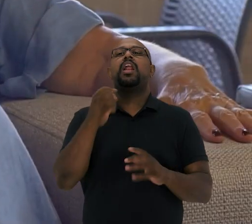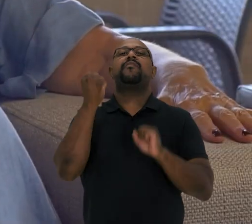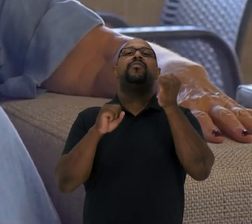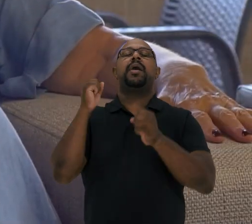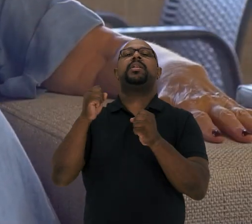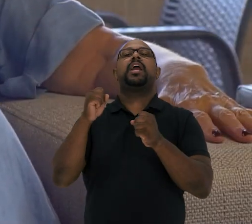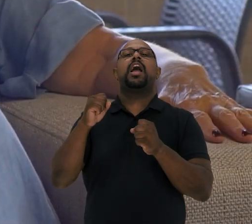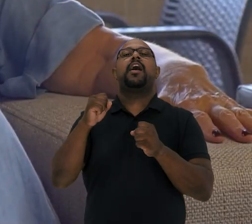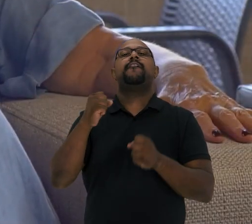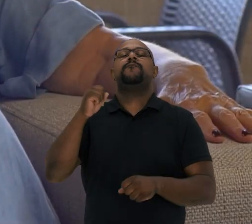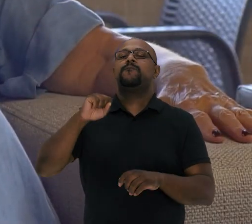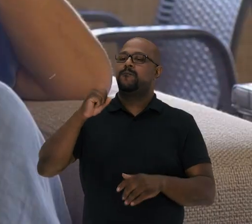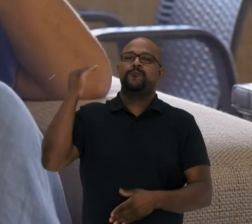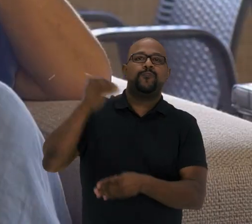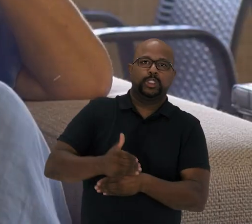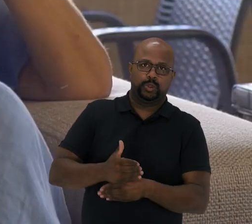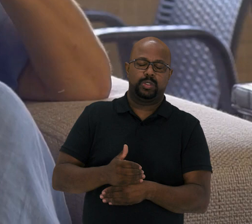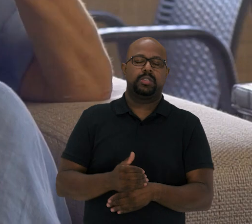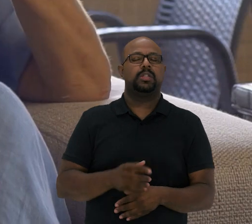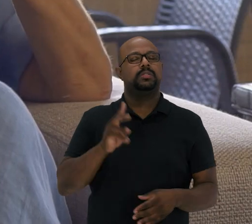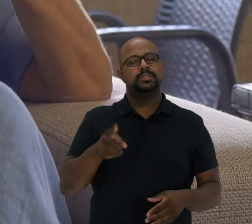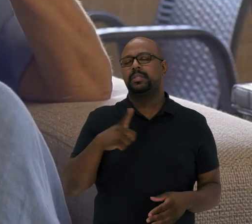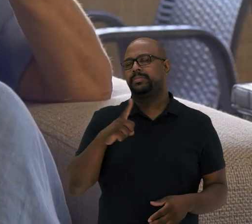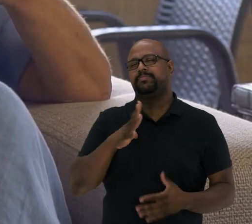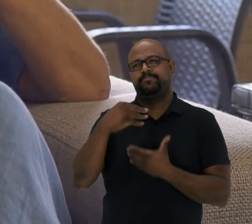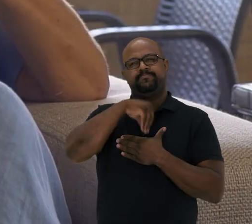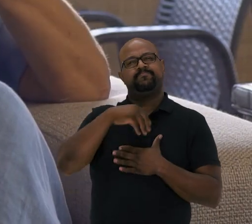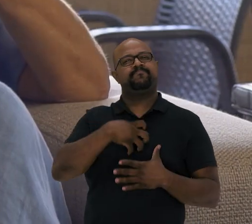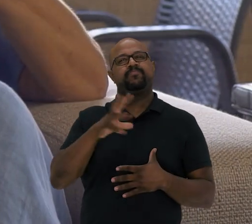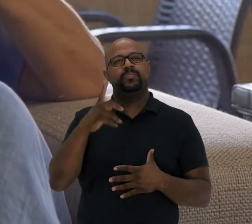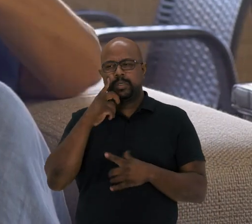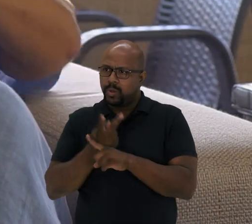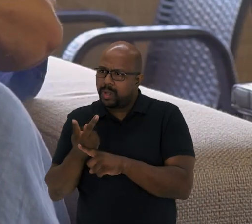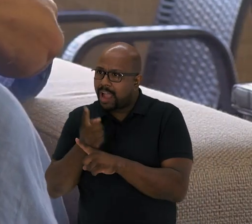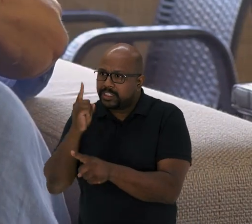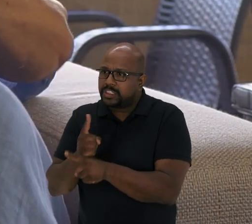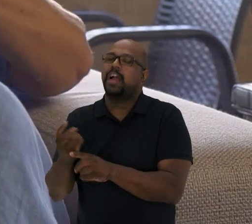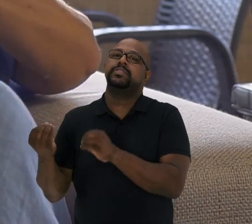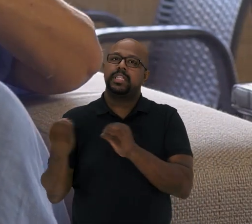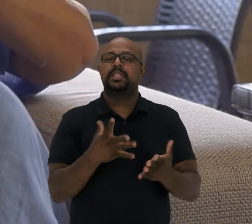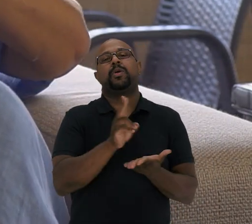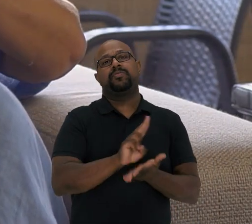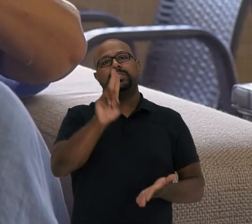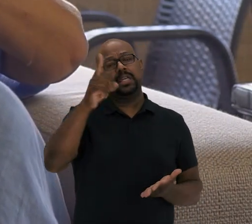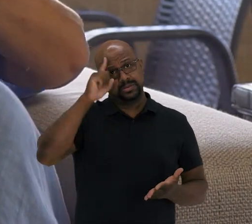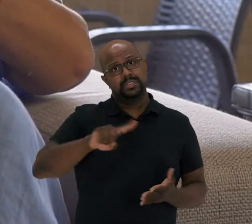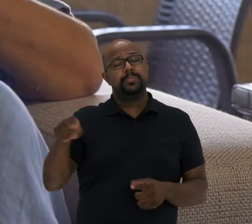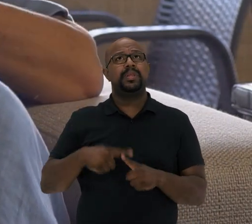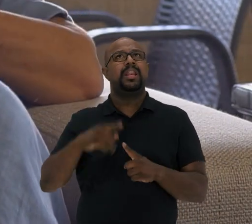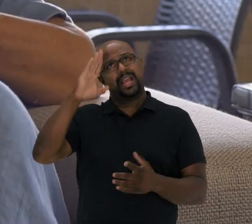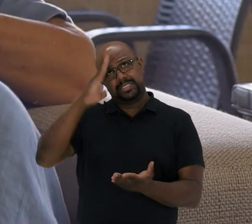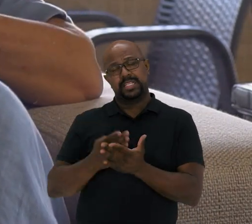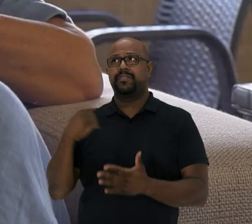a fábrica que existia. Então, ele sempre teve isso, ele procurava e achava e trazia para a universidade, porque eu não sei se